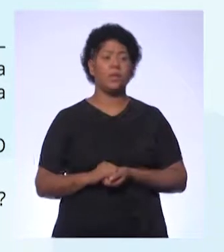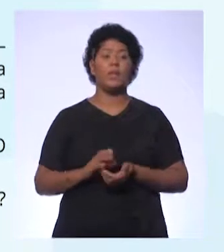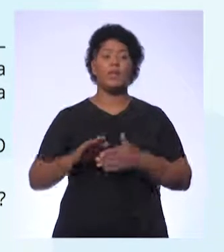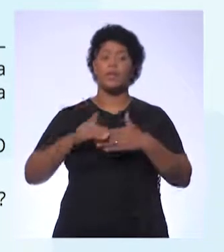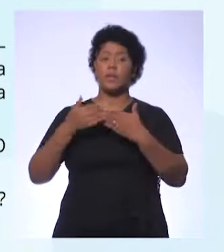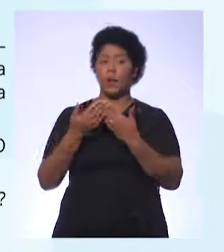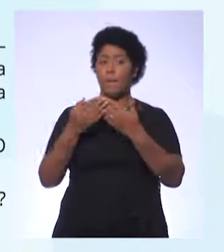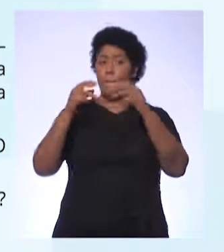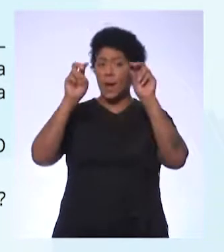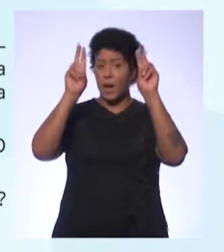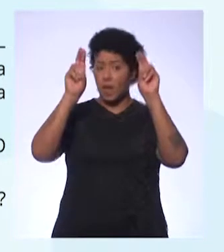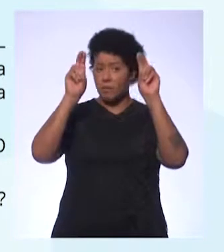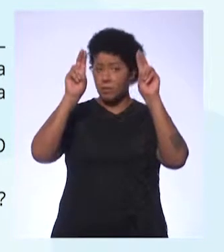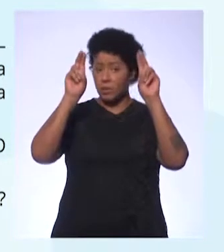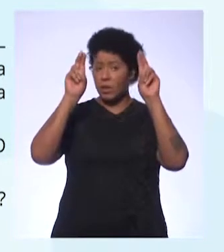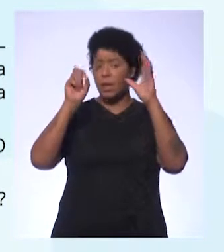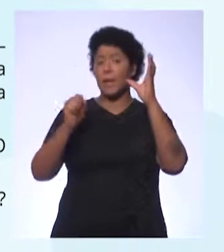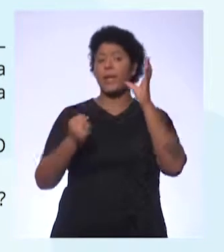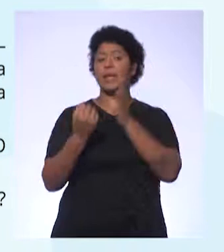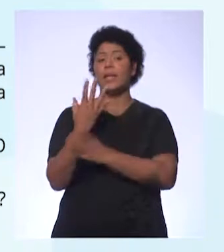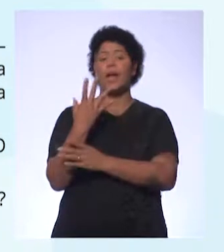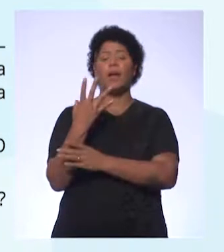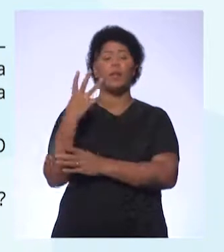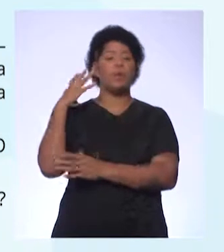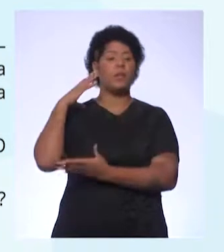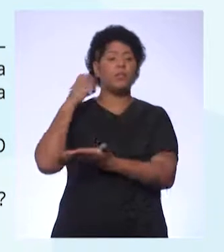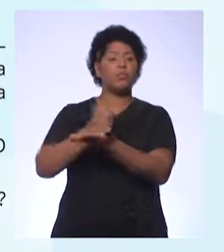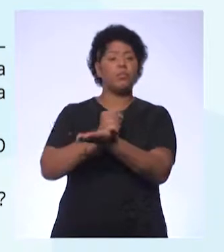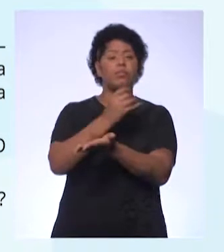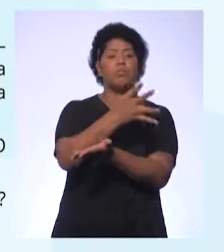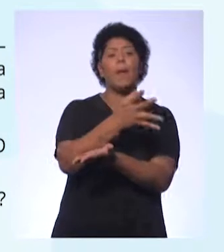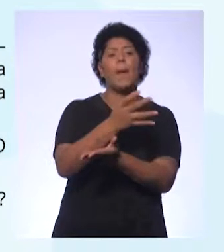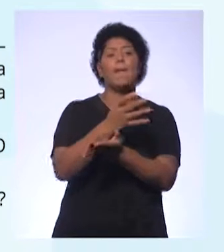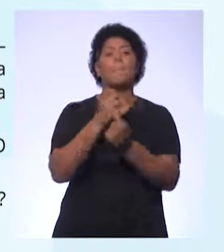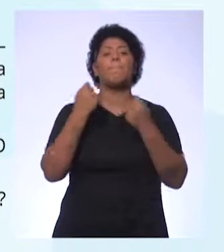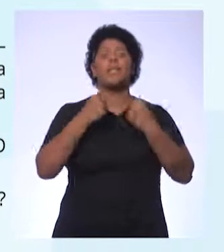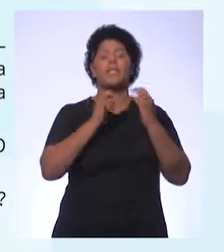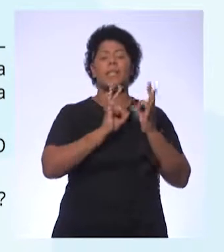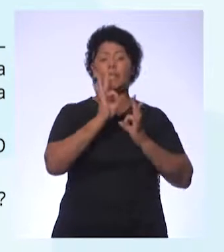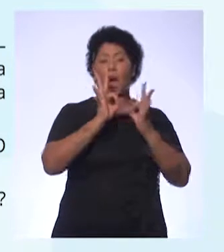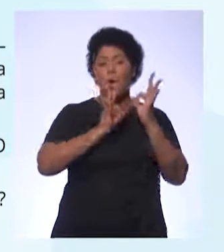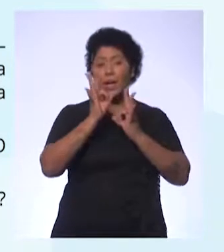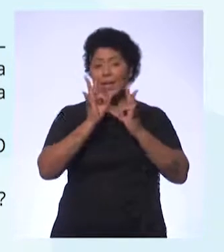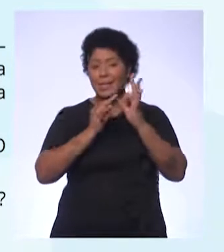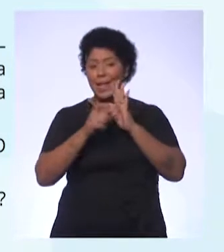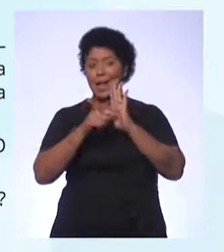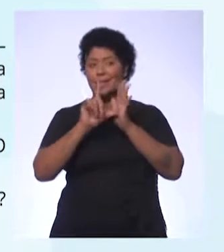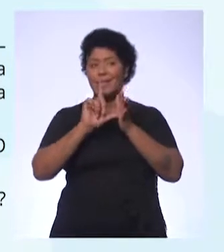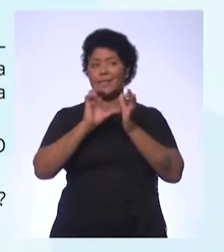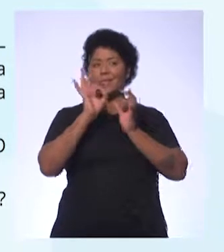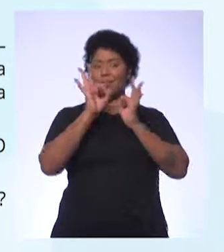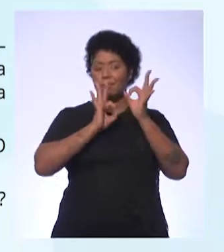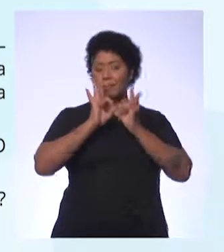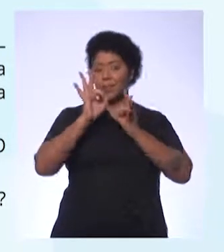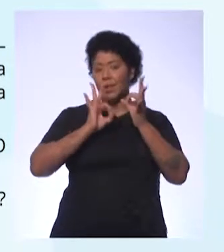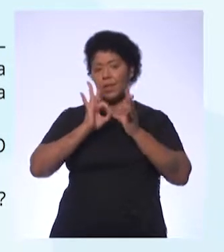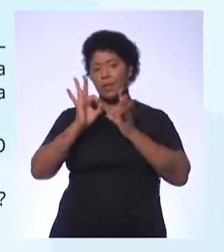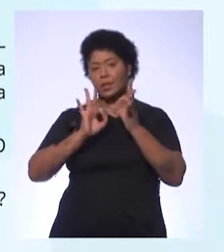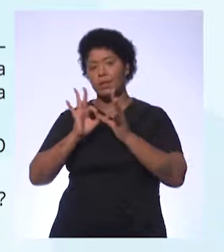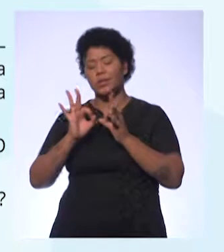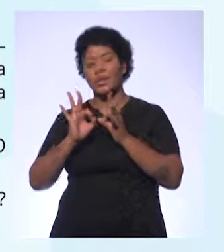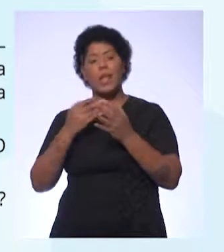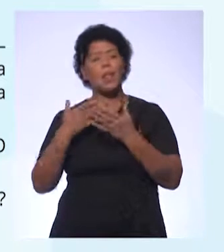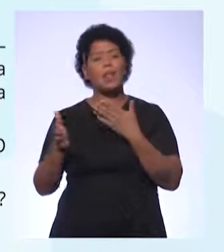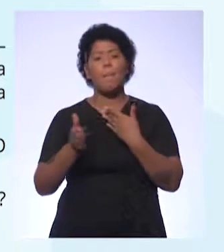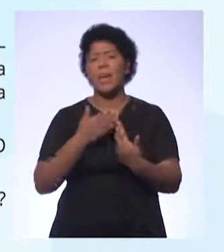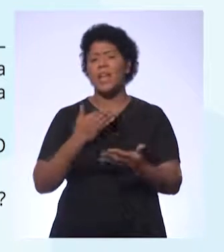realizar o seu podcast, né, temos um roteiro. Então, para isso, organize o planejamento do texto. É importante sempre, gente, planejar os textos, independente